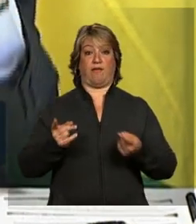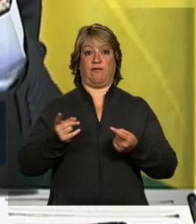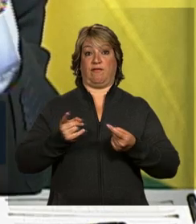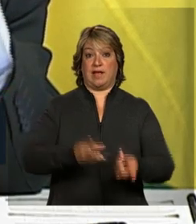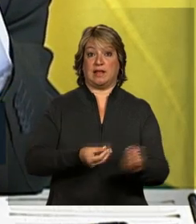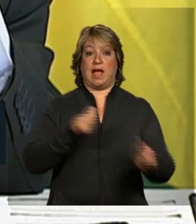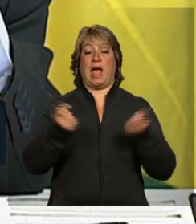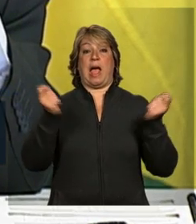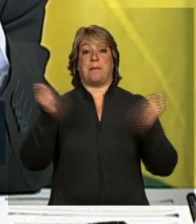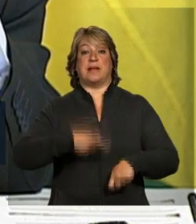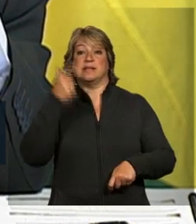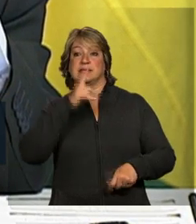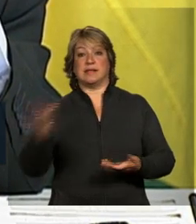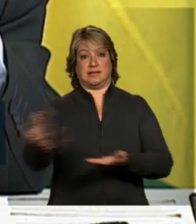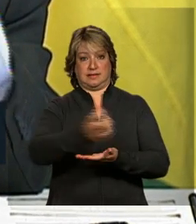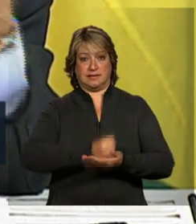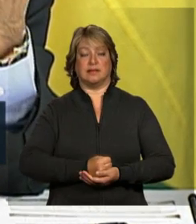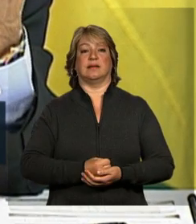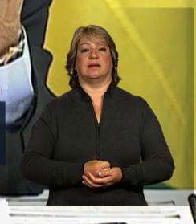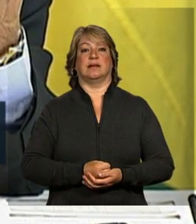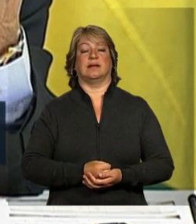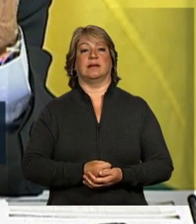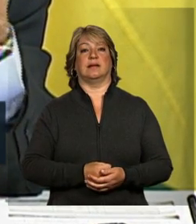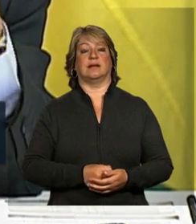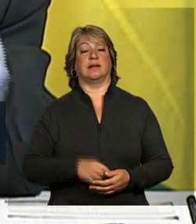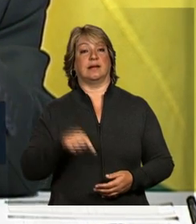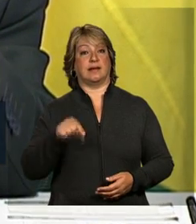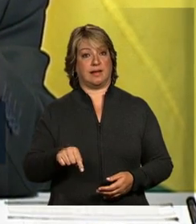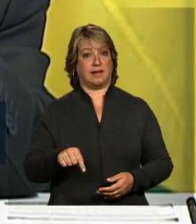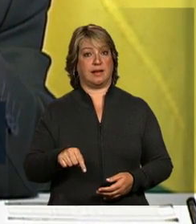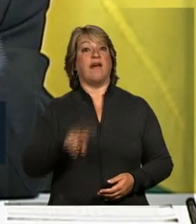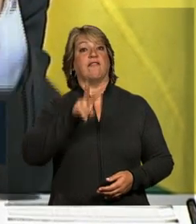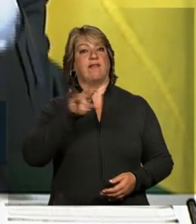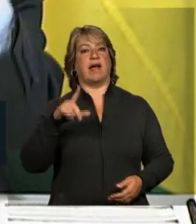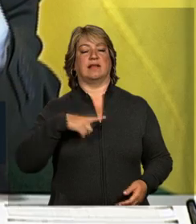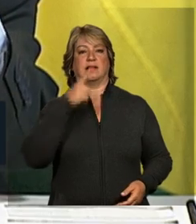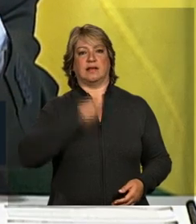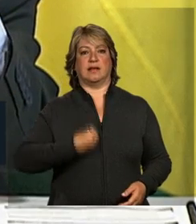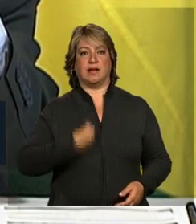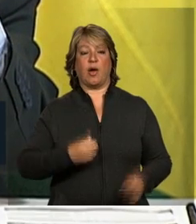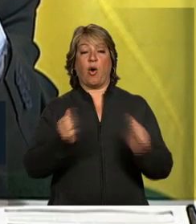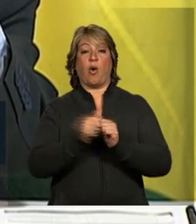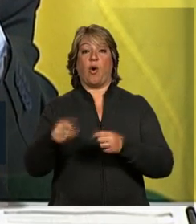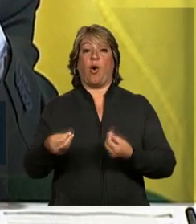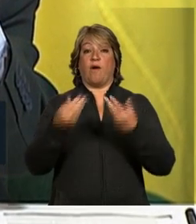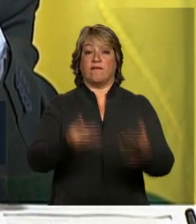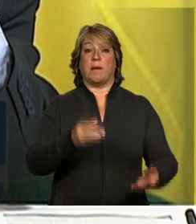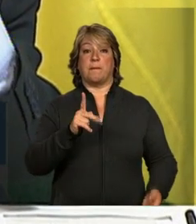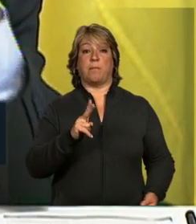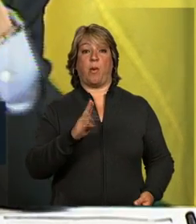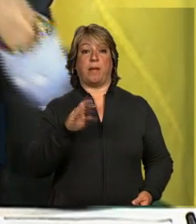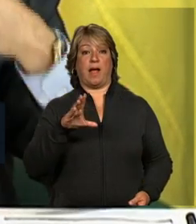da capacidade adquirida ela eh se fará por intermédio de uma oferta pública né